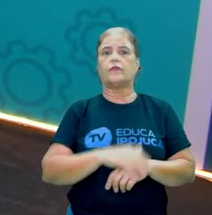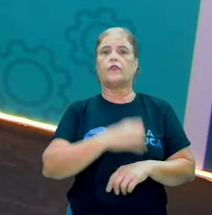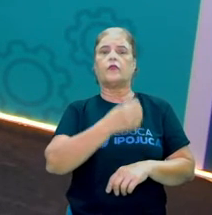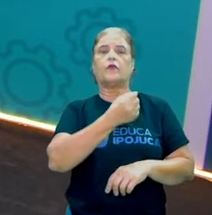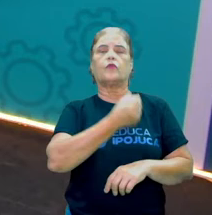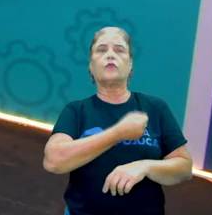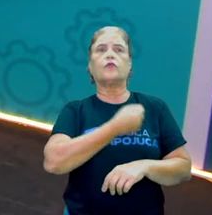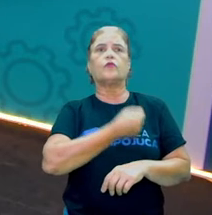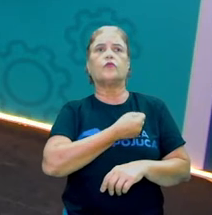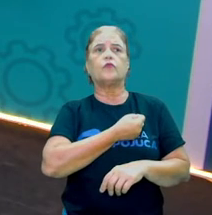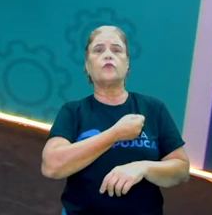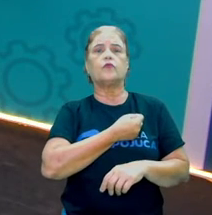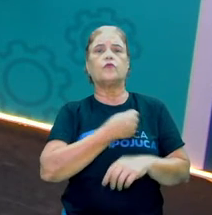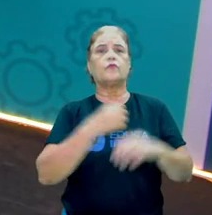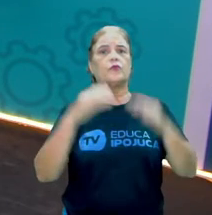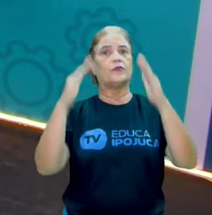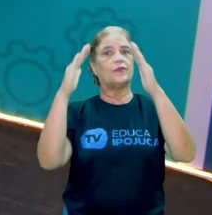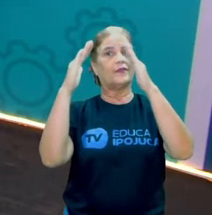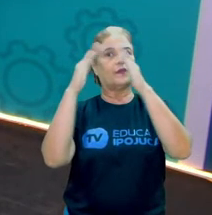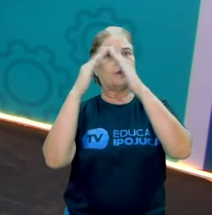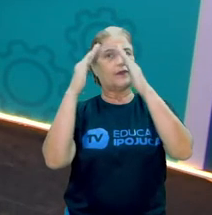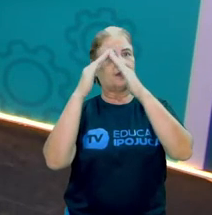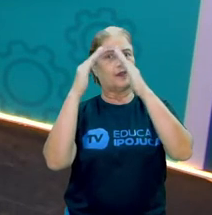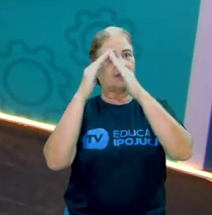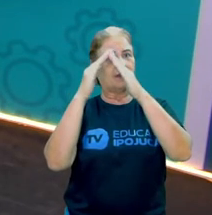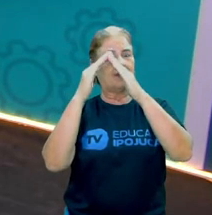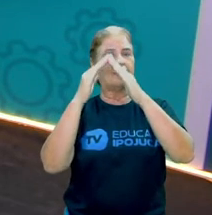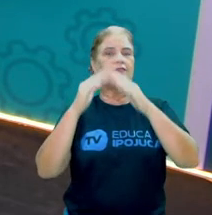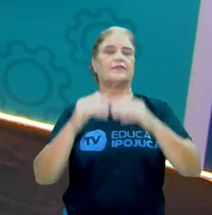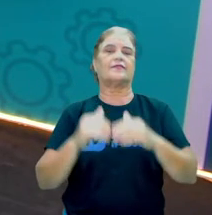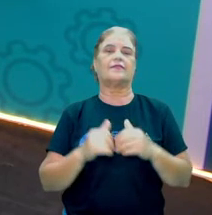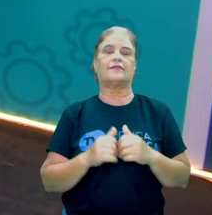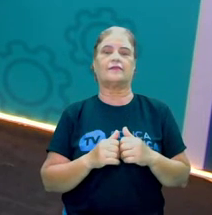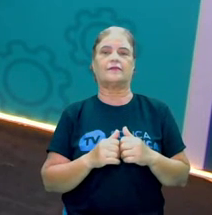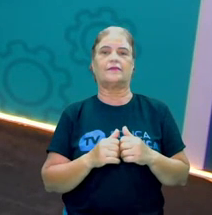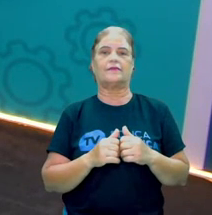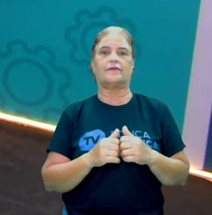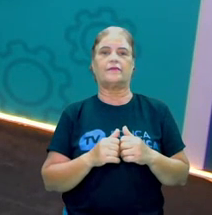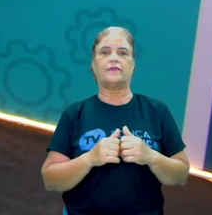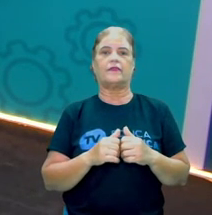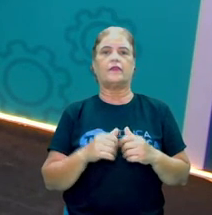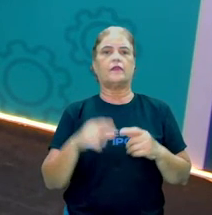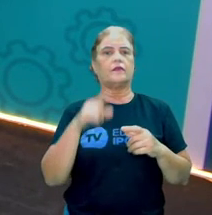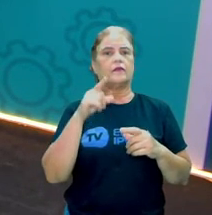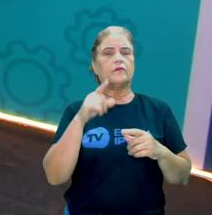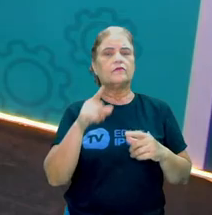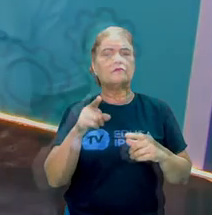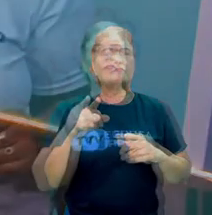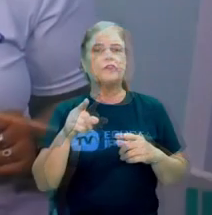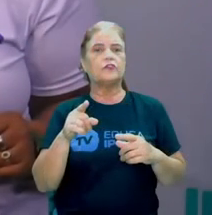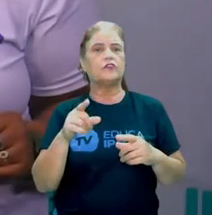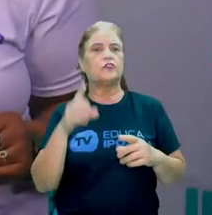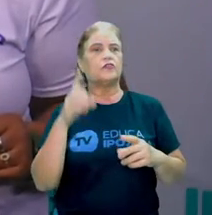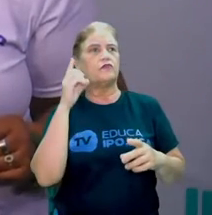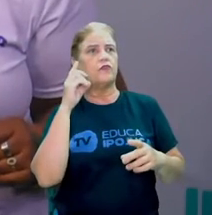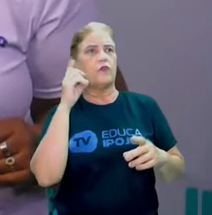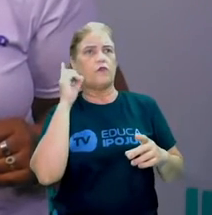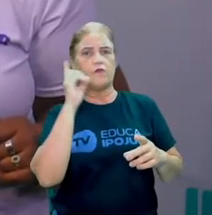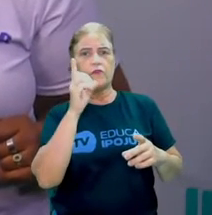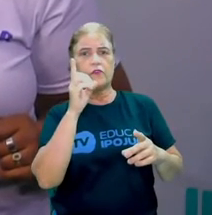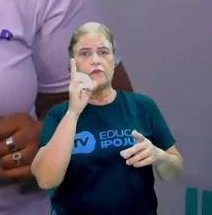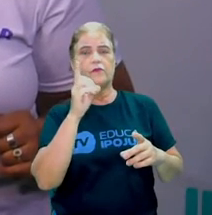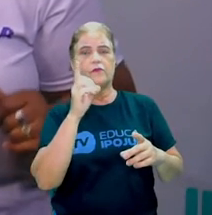está exposto em nossas casas, em nossas moradias. E aí vocês vão localizar,